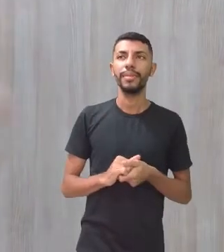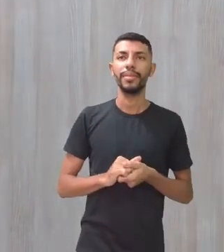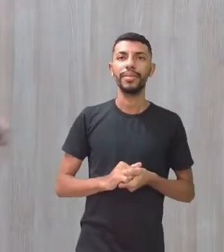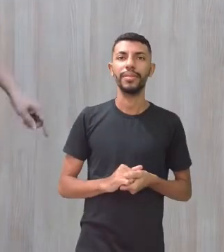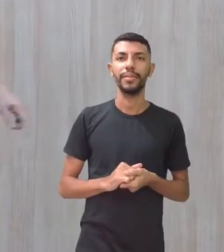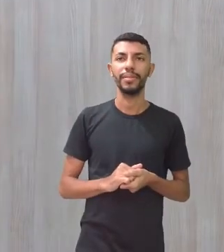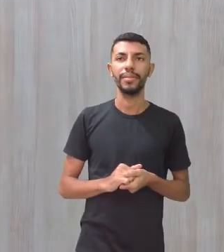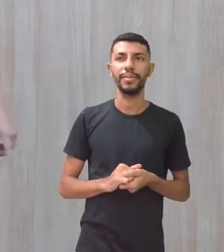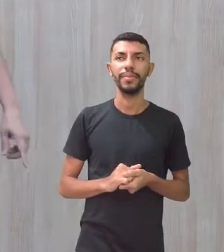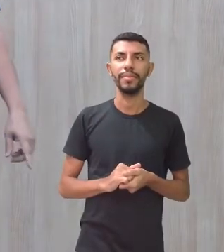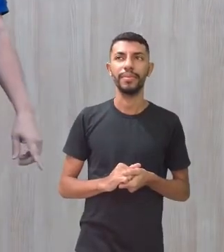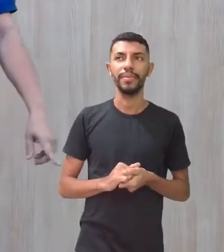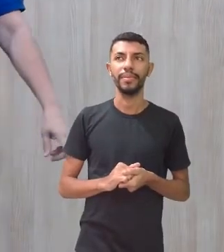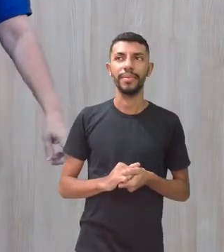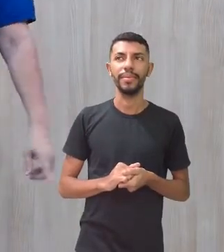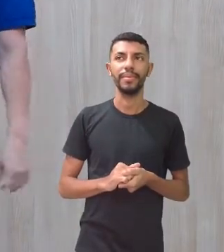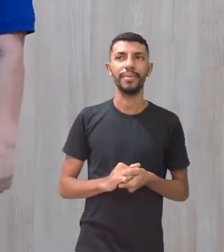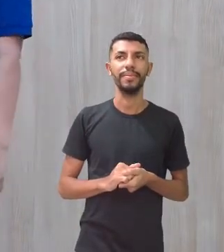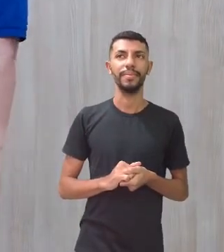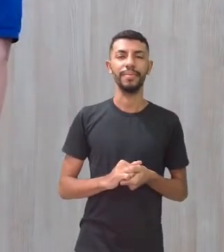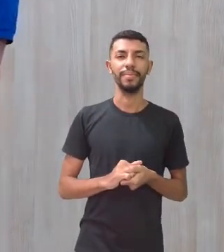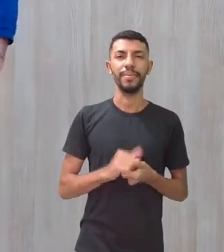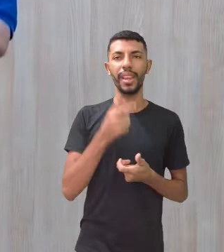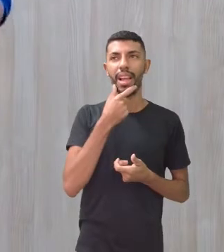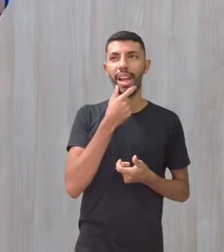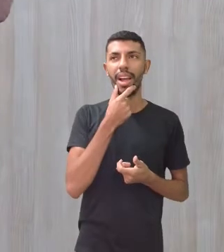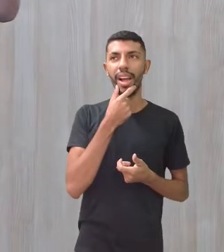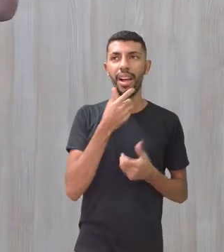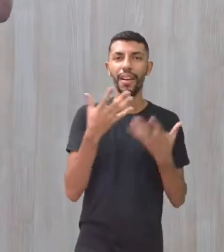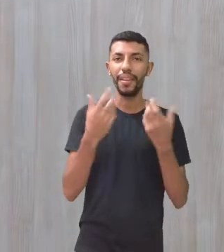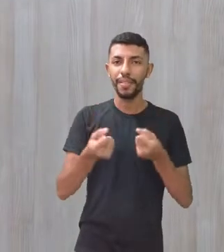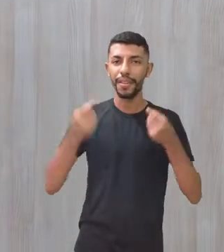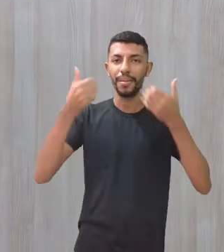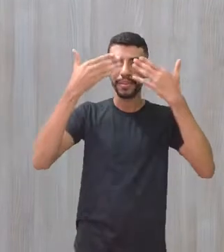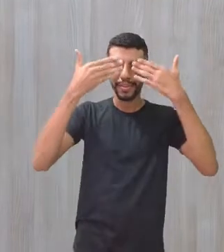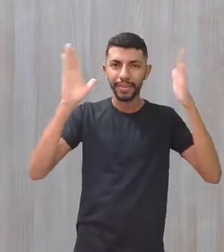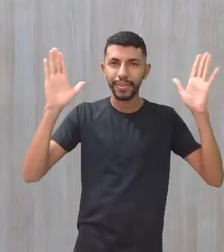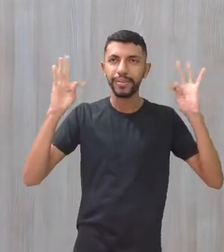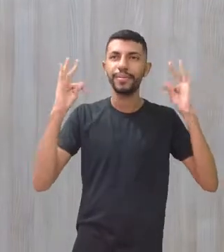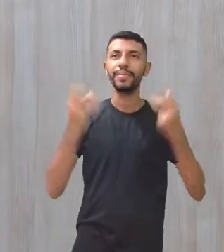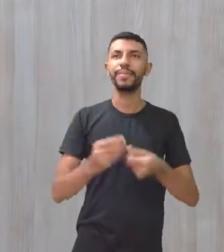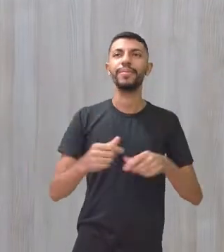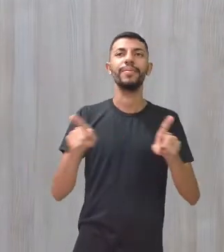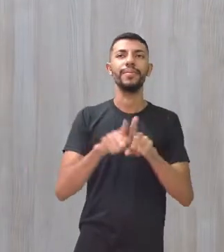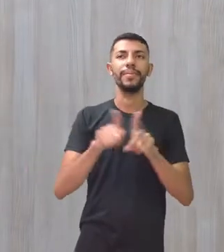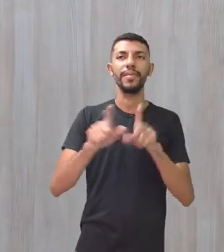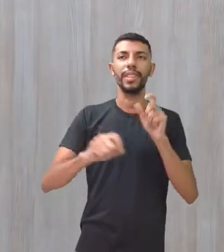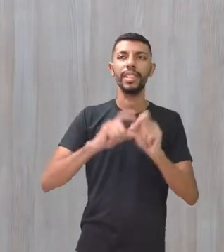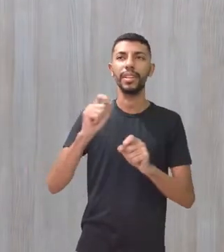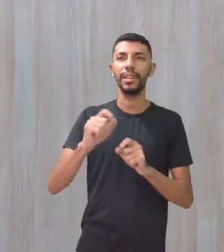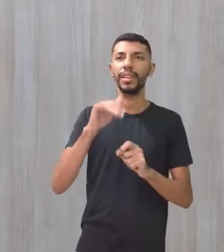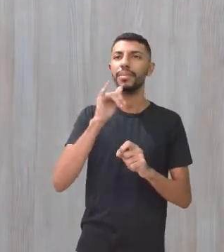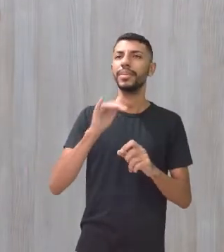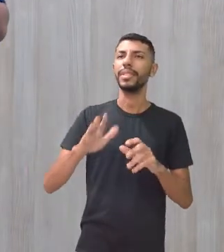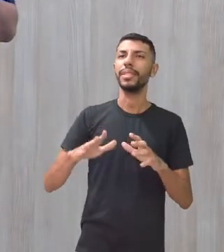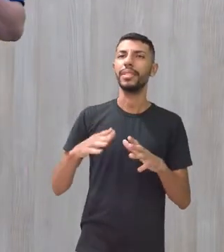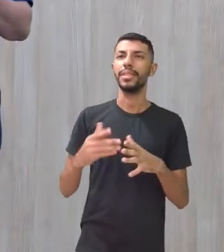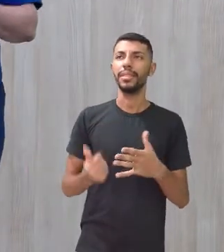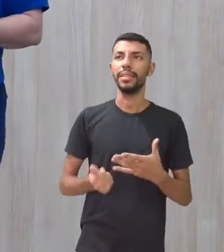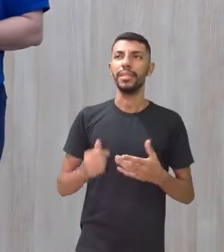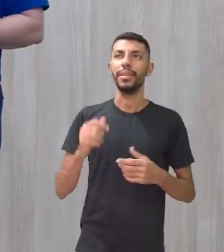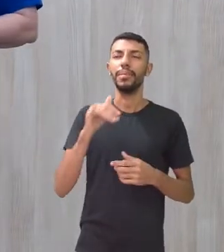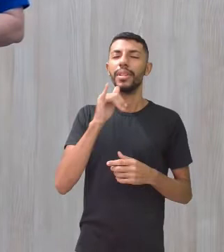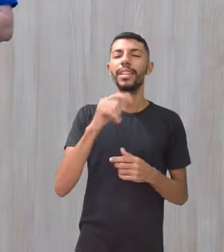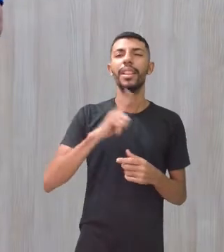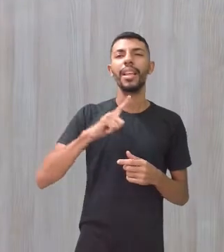everybody. Open your eyes, everybody. Vamos abrir os olhos, né? Apreciação, o deleite, né? Tem aquela música que